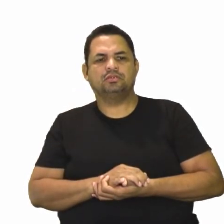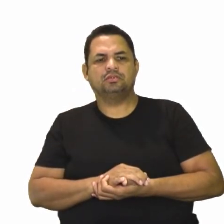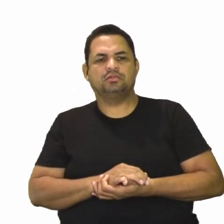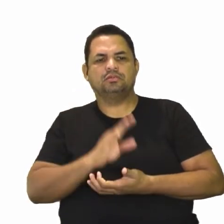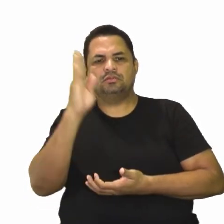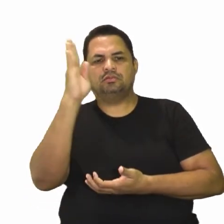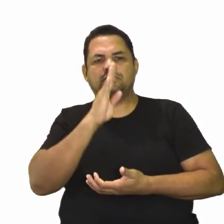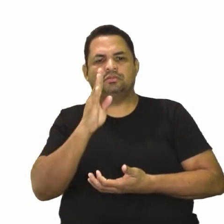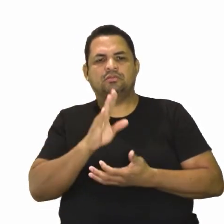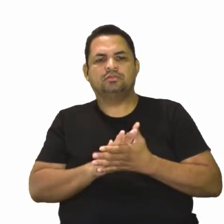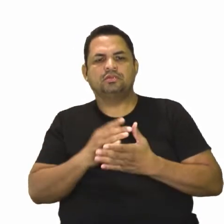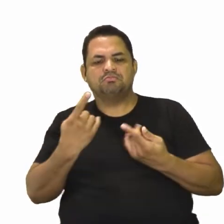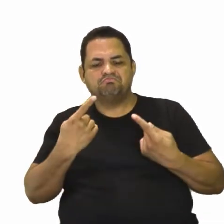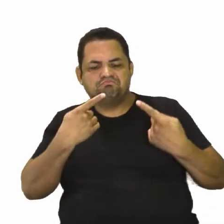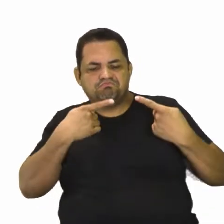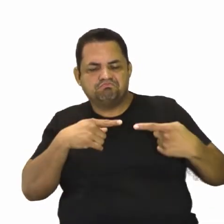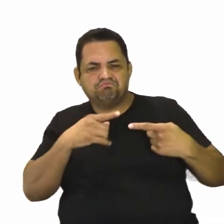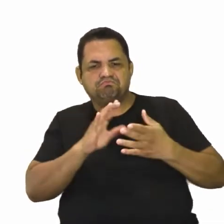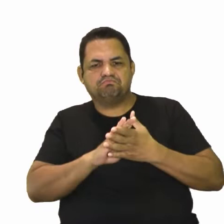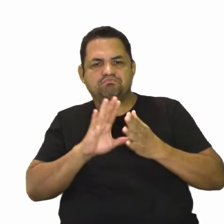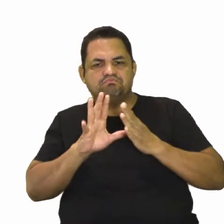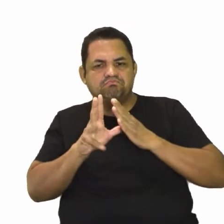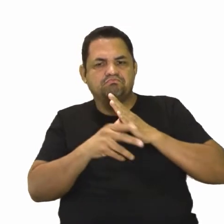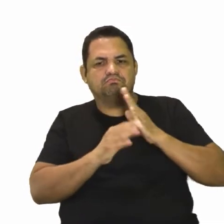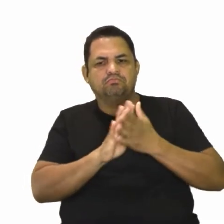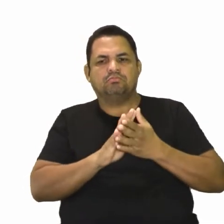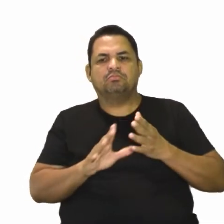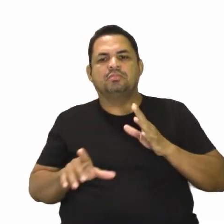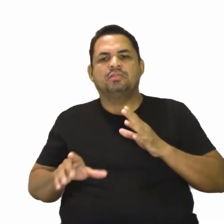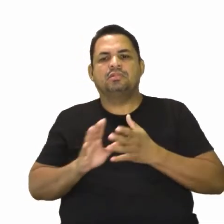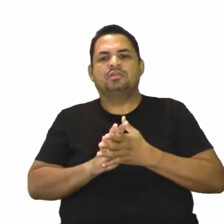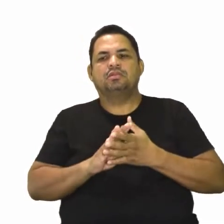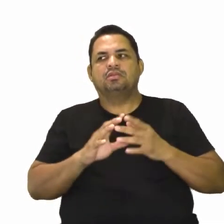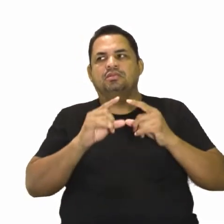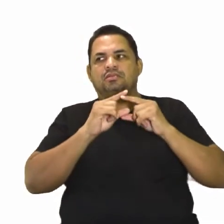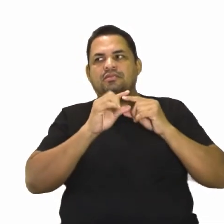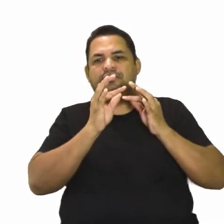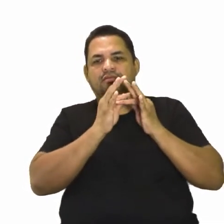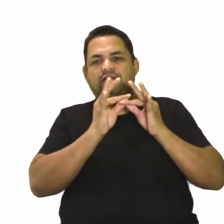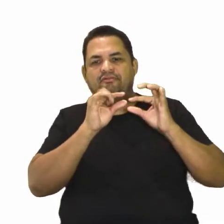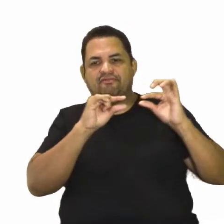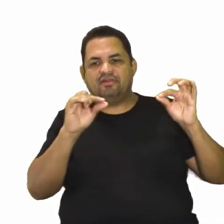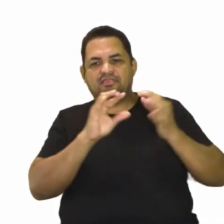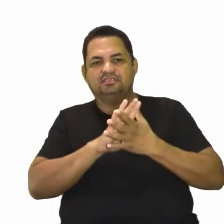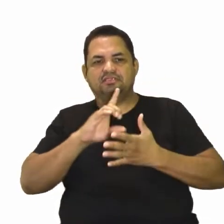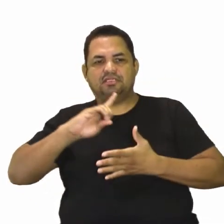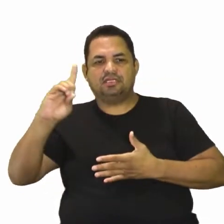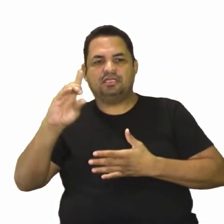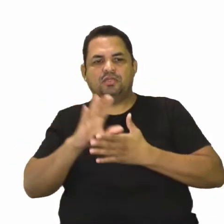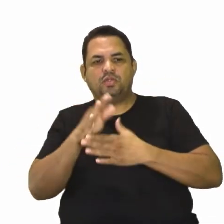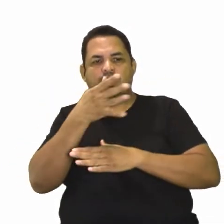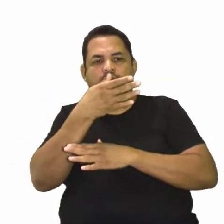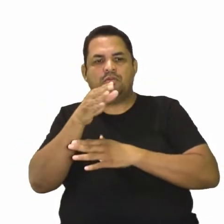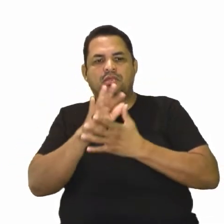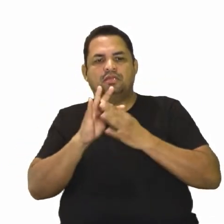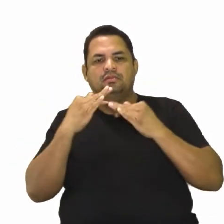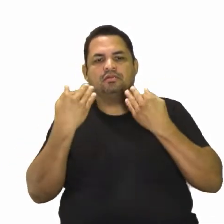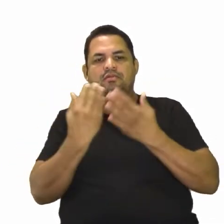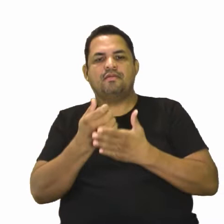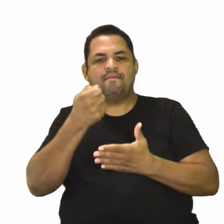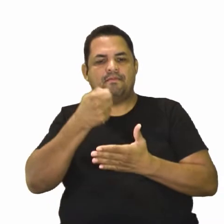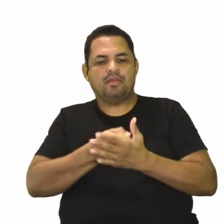O Brasil passou a combater a corrupção com o lema Deus, Pátria e Família e com isso pagou a dívida externa?